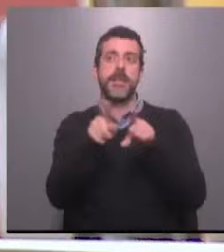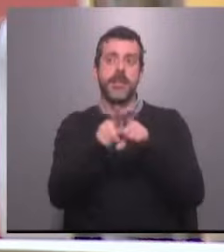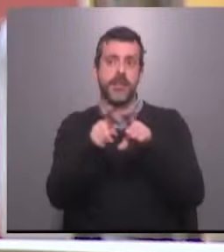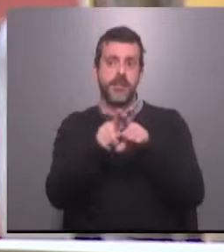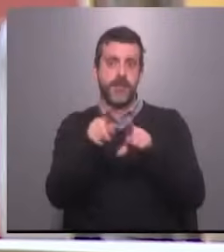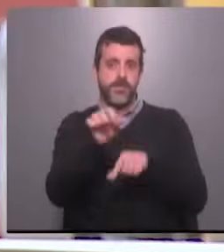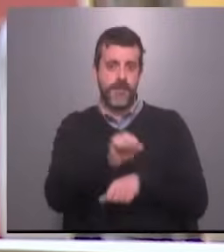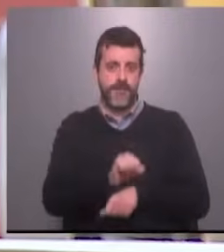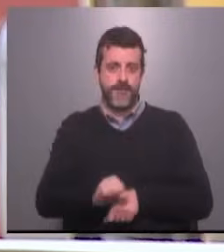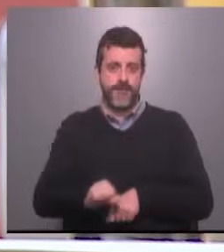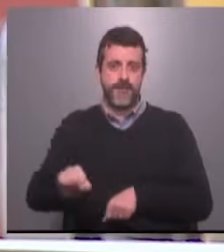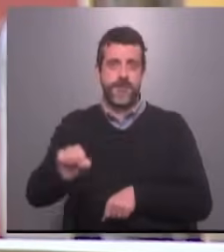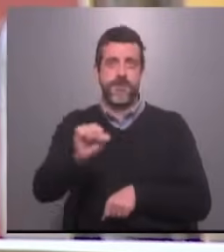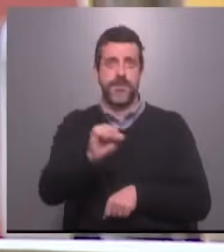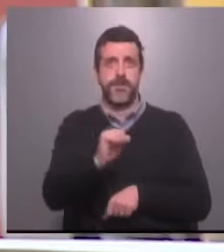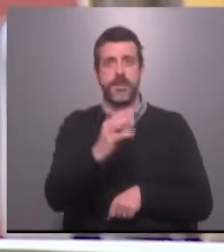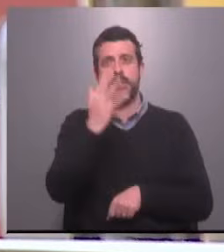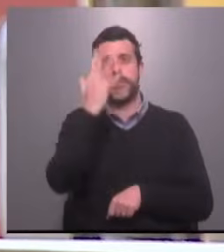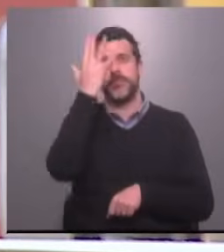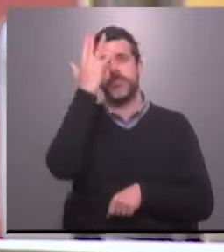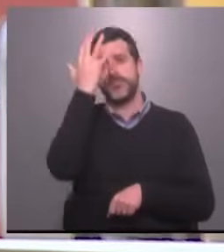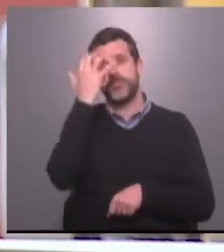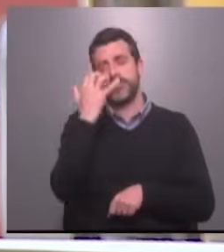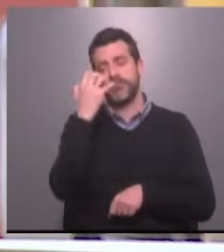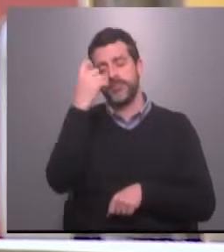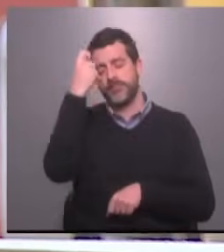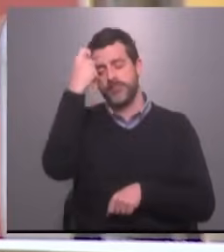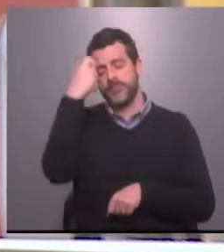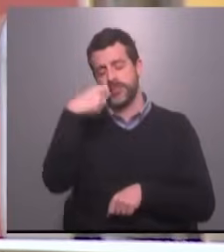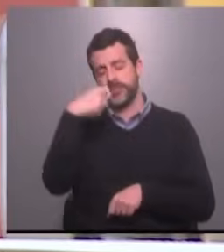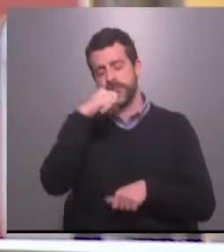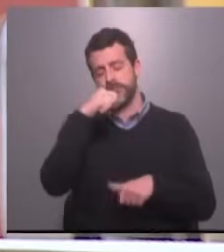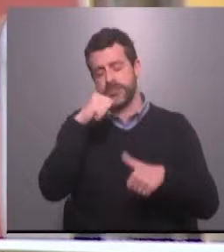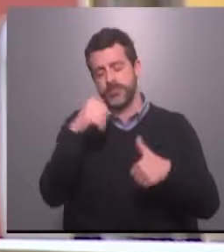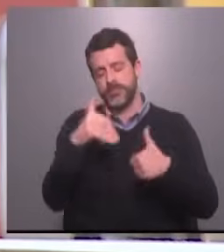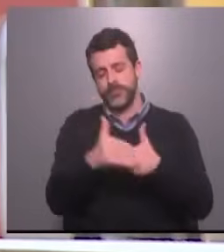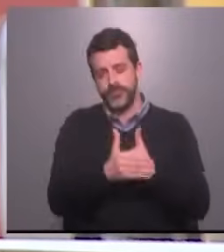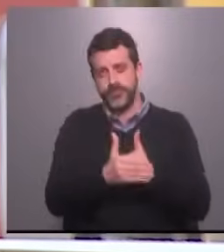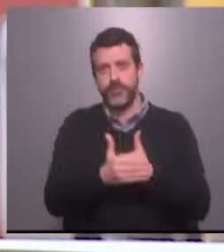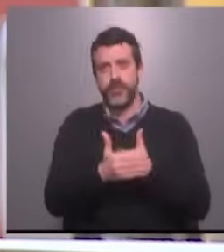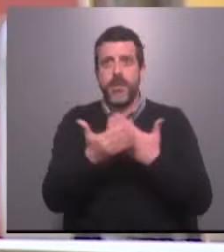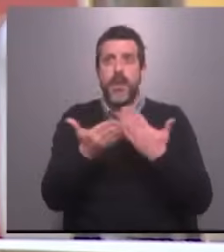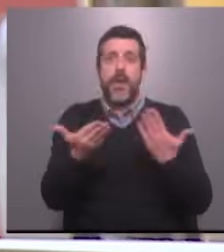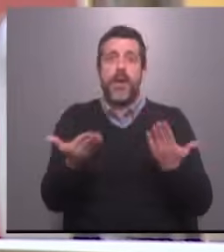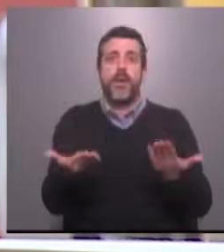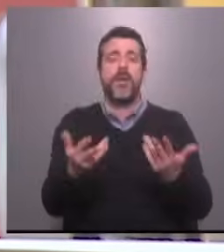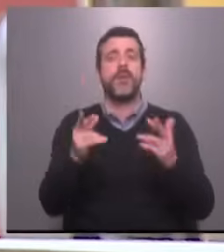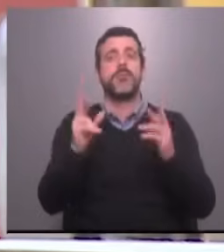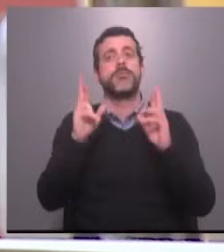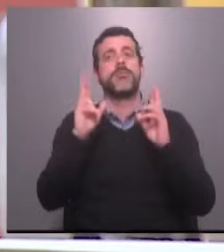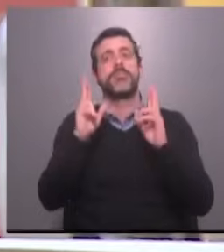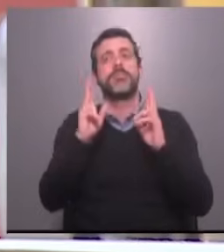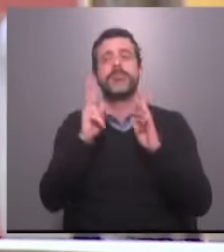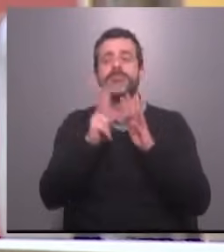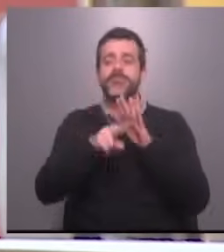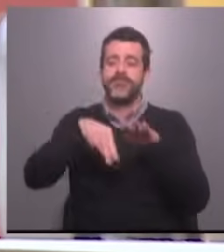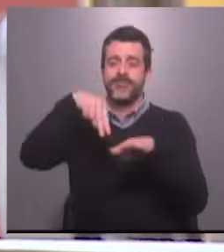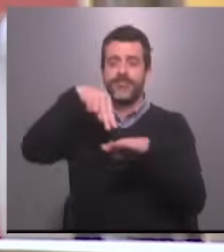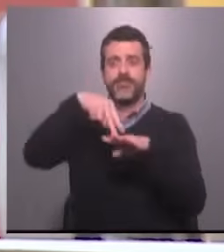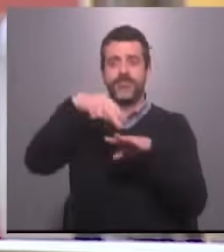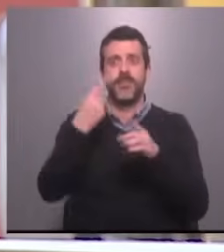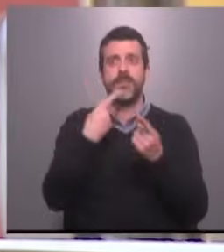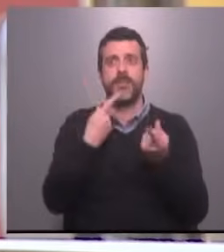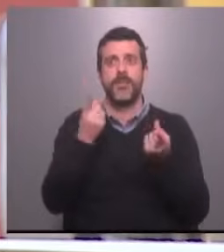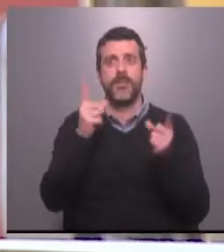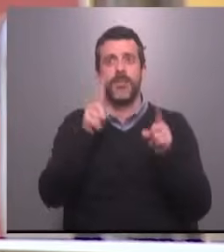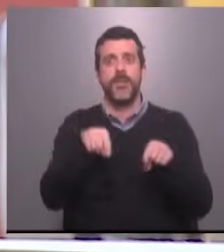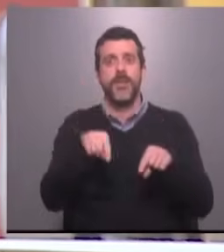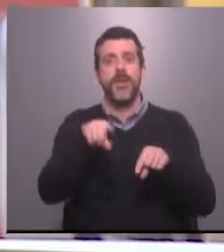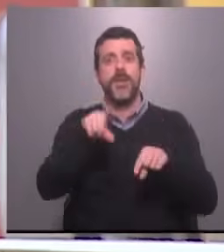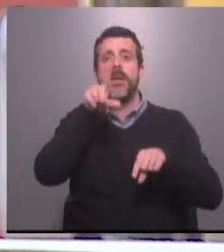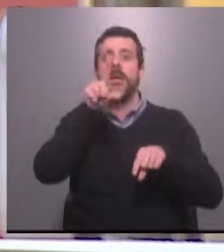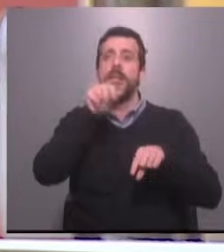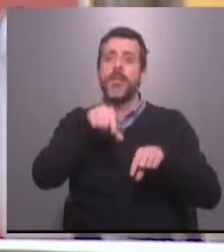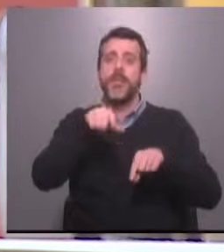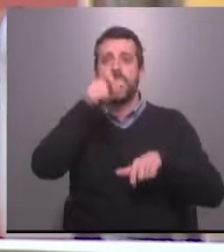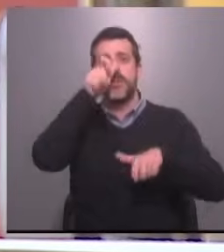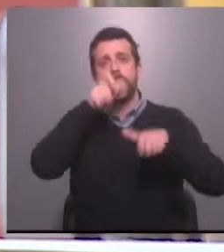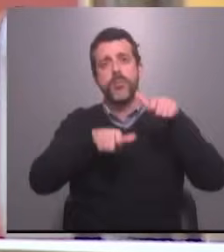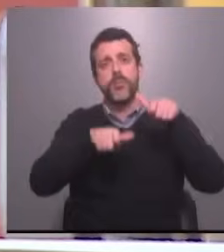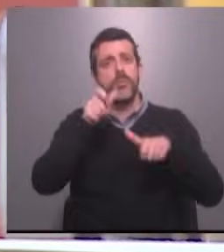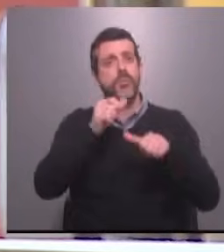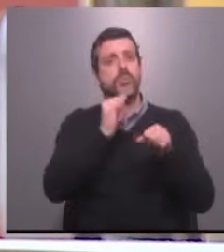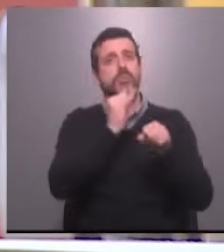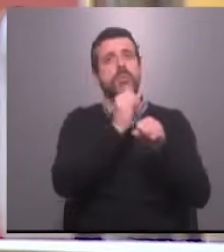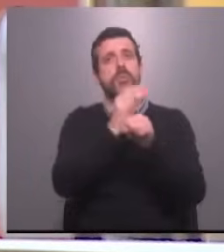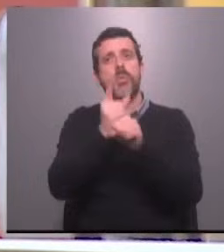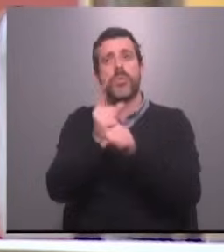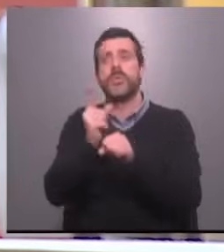Lembrai-vos também dos nossos irmãos que adormeceram na esperança da ressurreição, e de